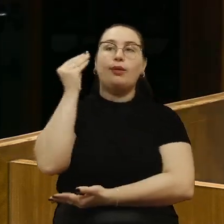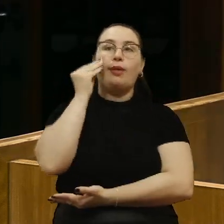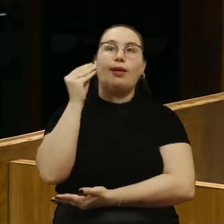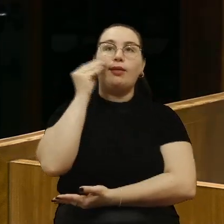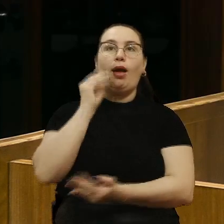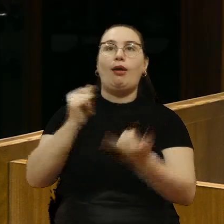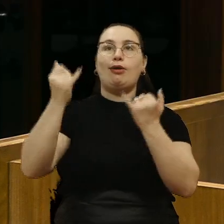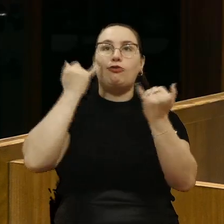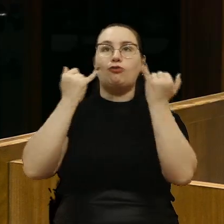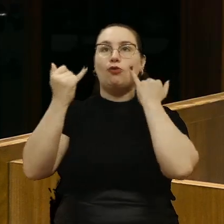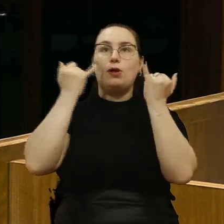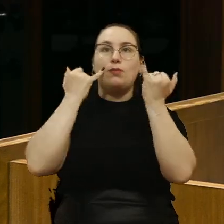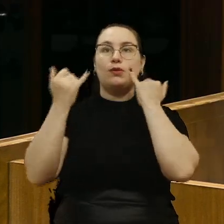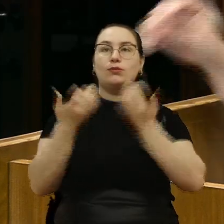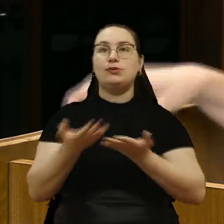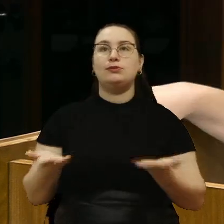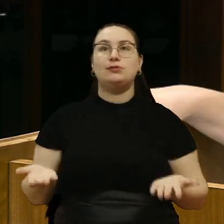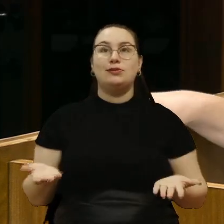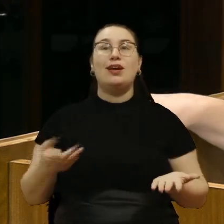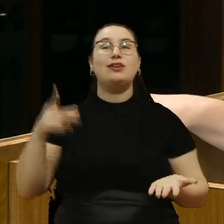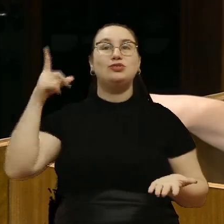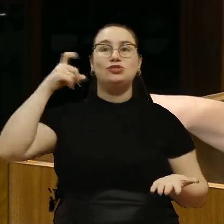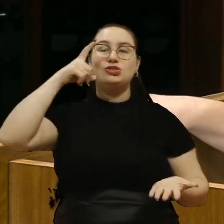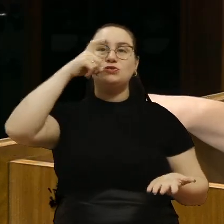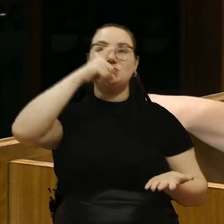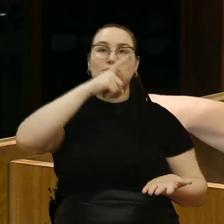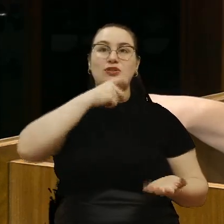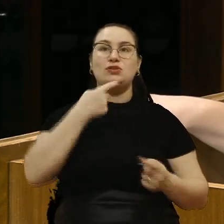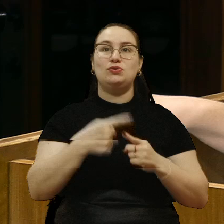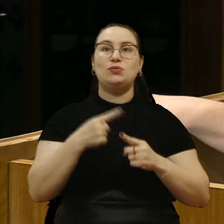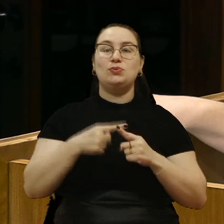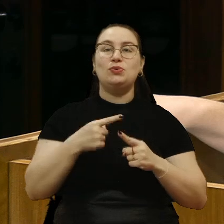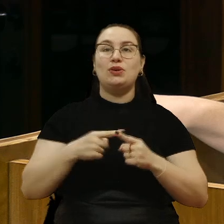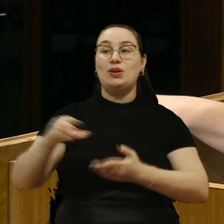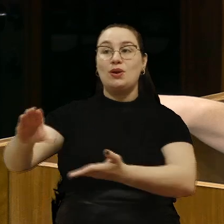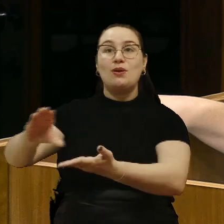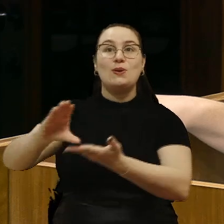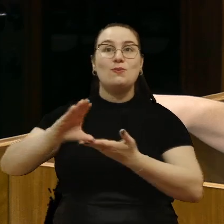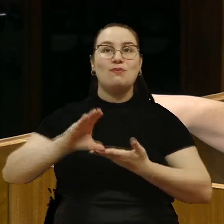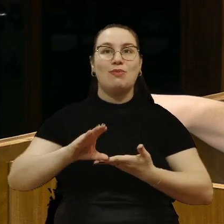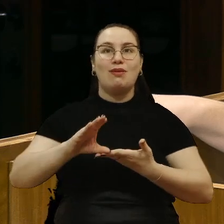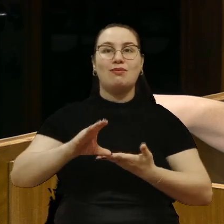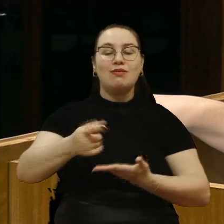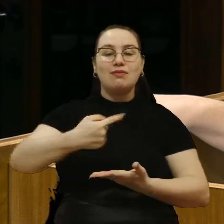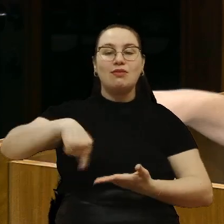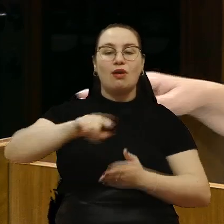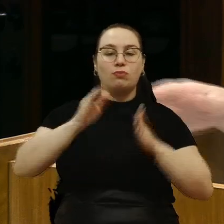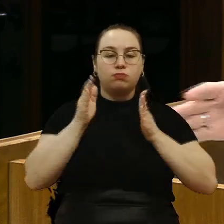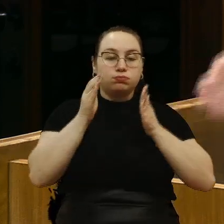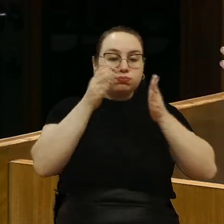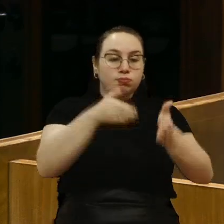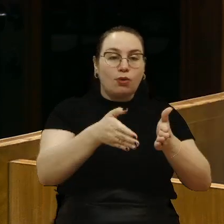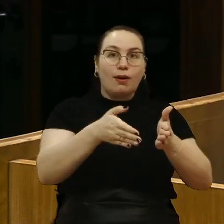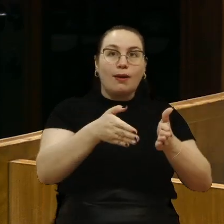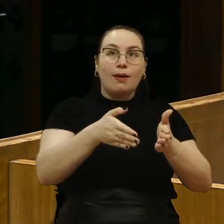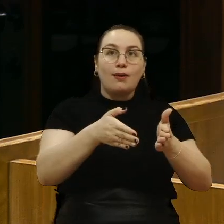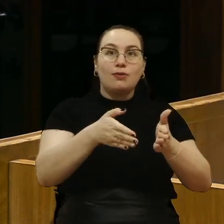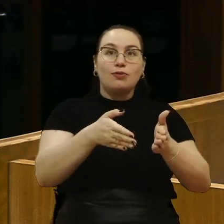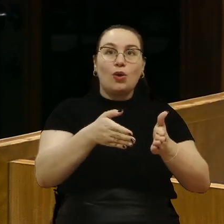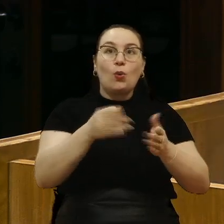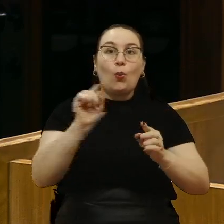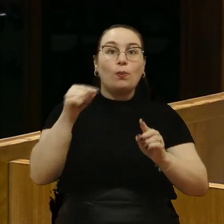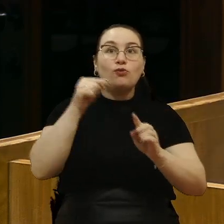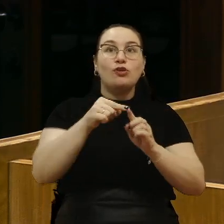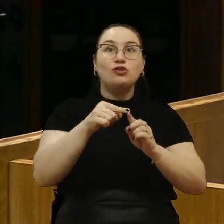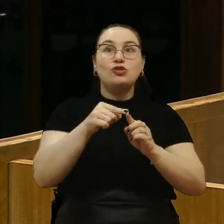essas informações. E é muito difícil que as nossas emendas sejam destinadas realmente para aquilo que elas vieram, né?